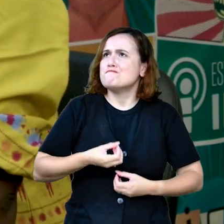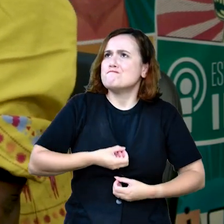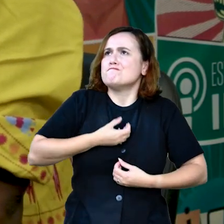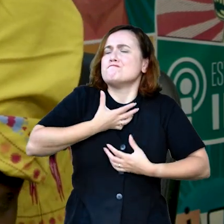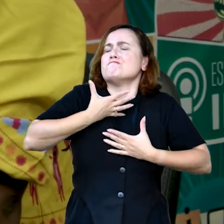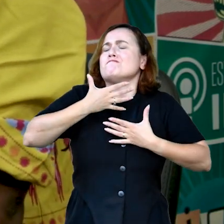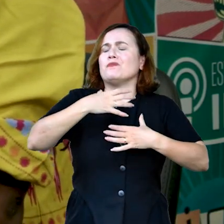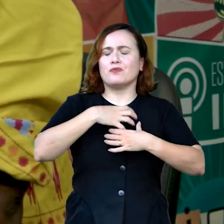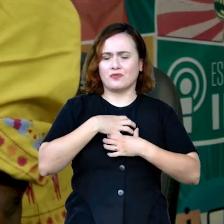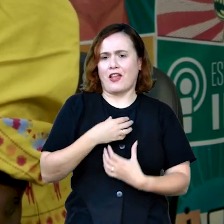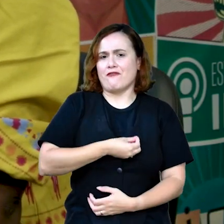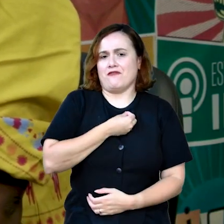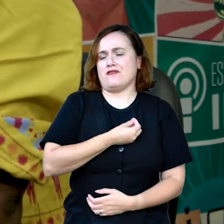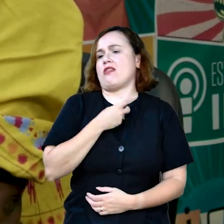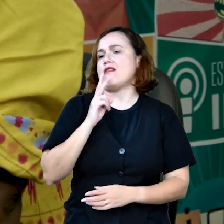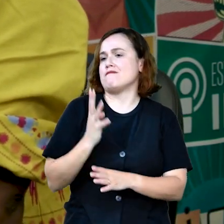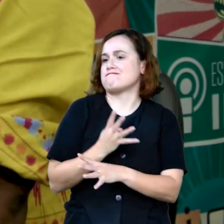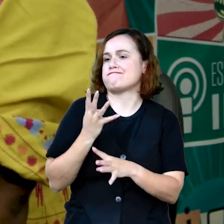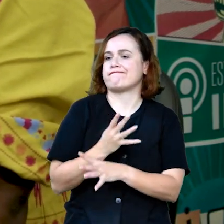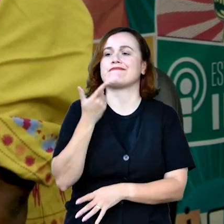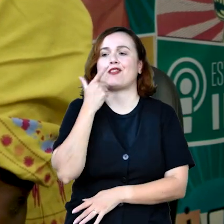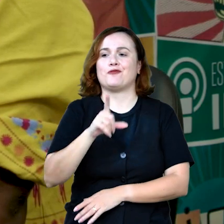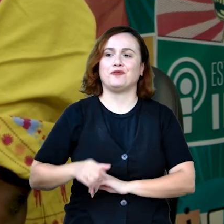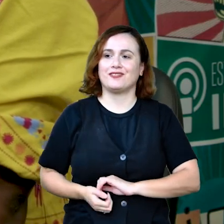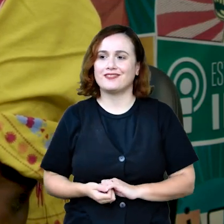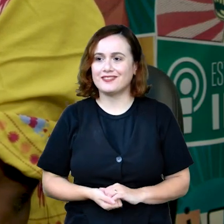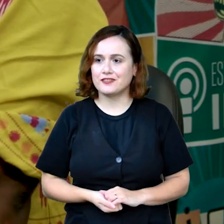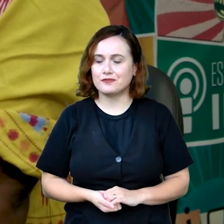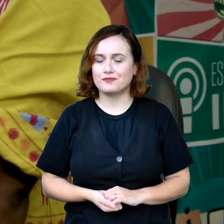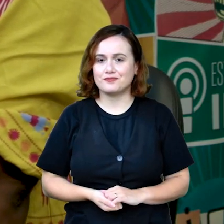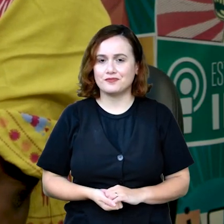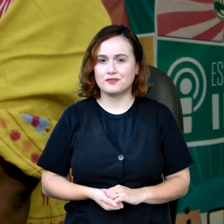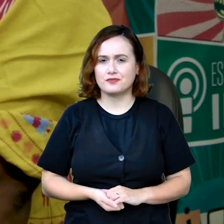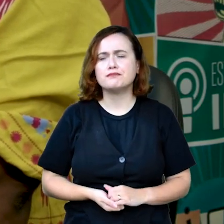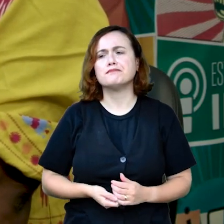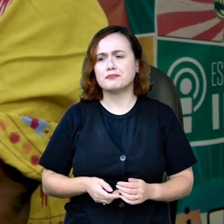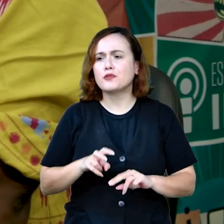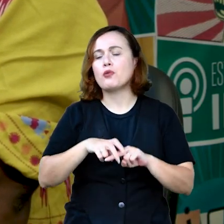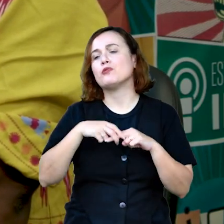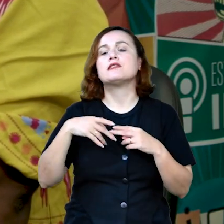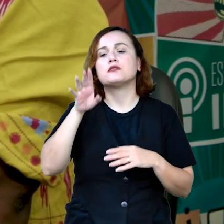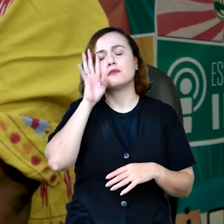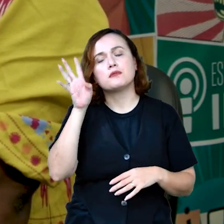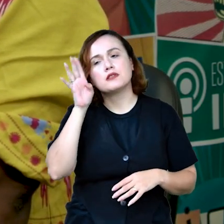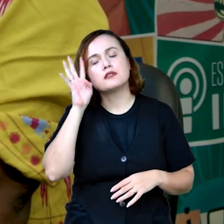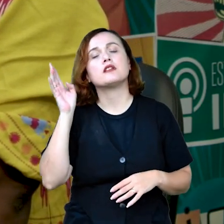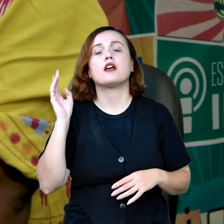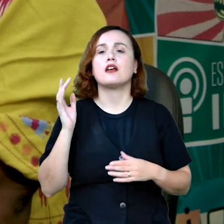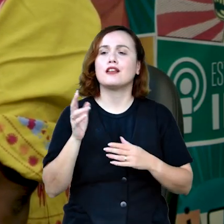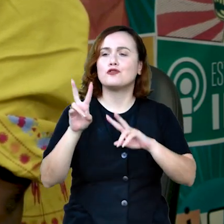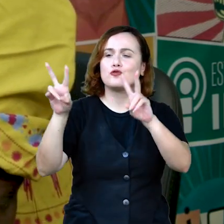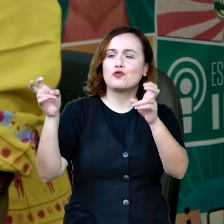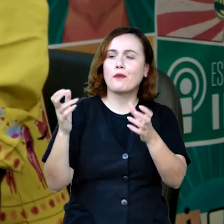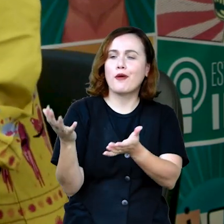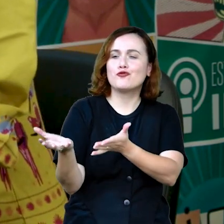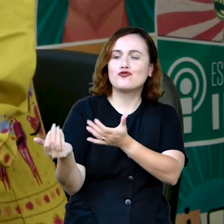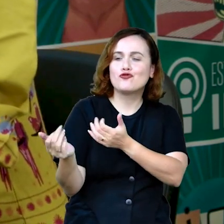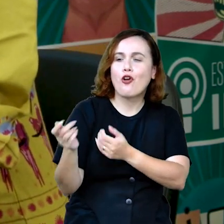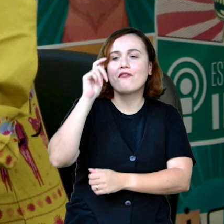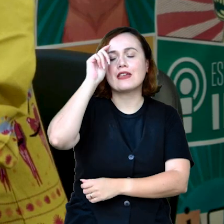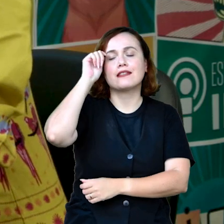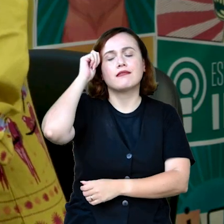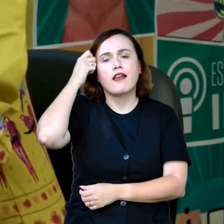etc. E aí, quando a gente fica pensando, né, nesses jovens negros, como que, às vezes, ouvir